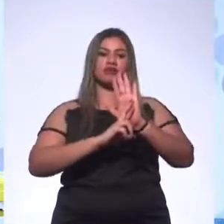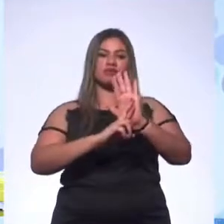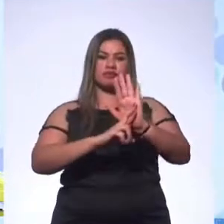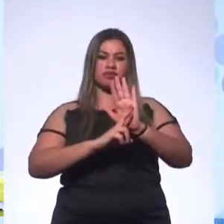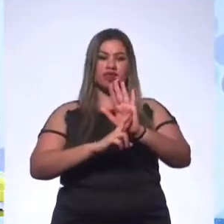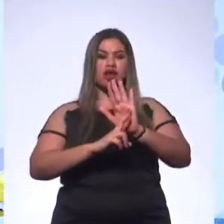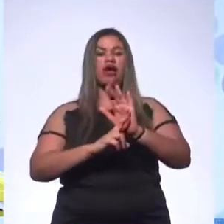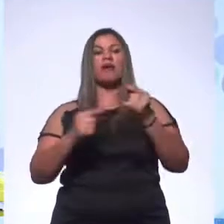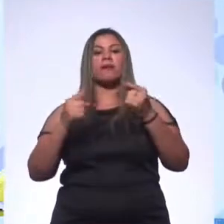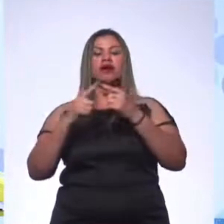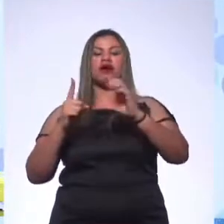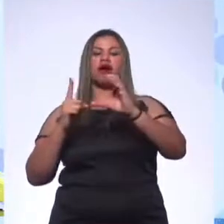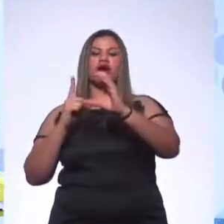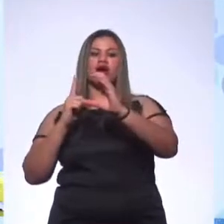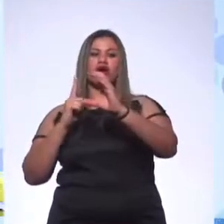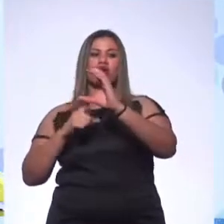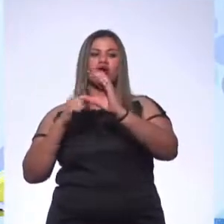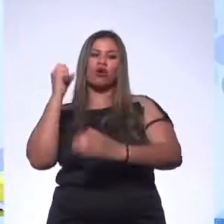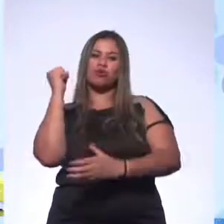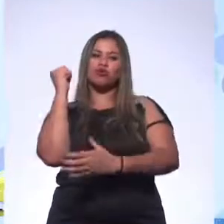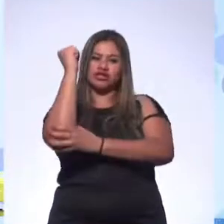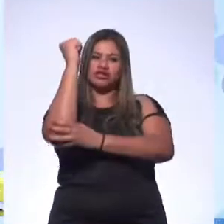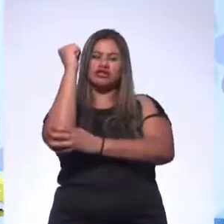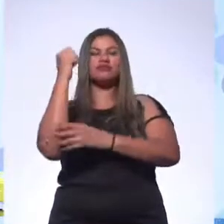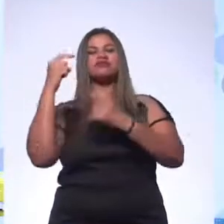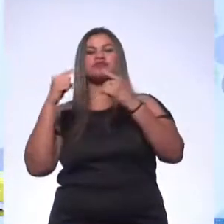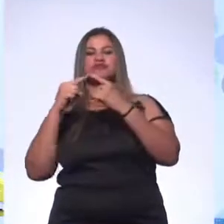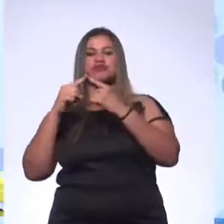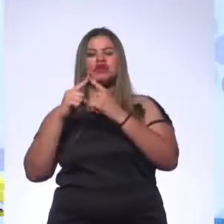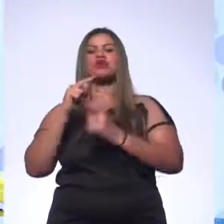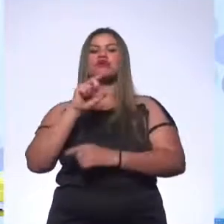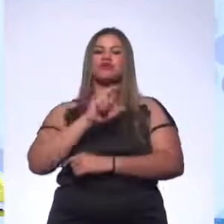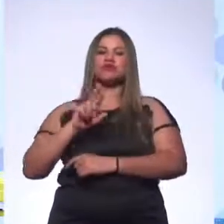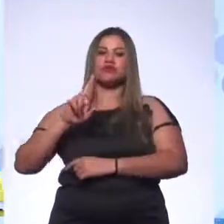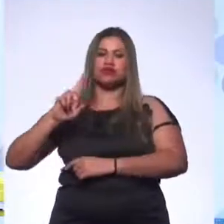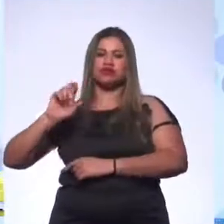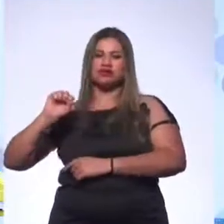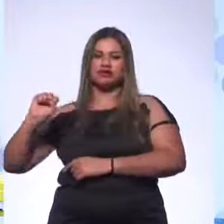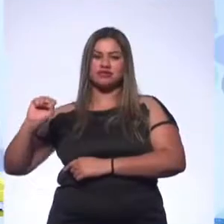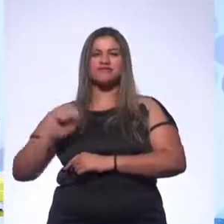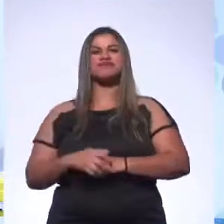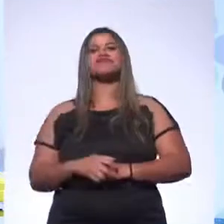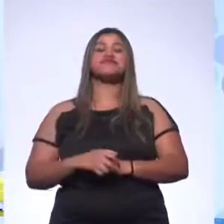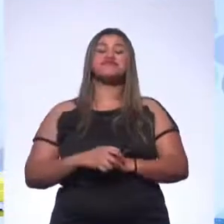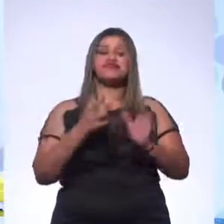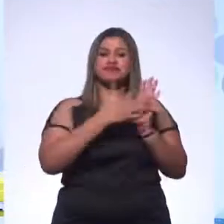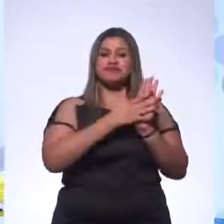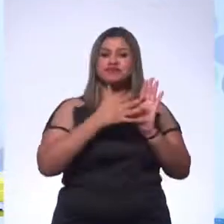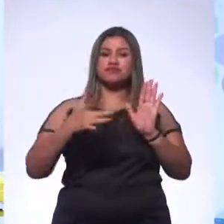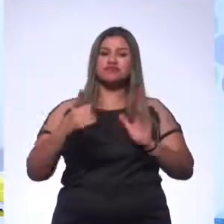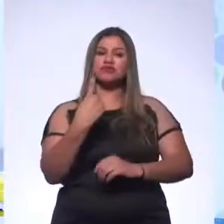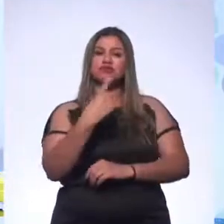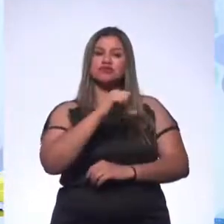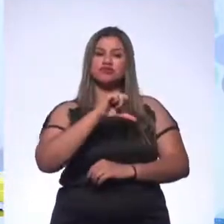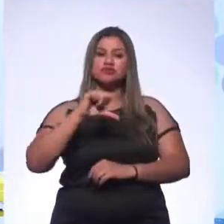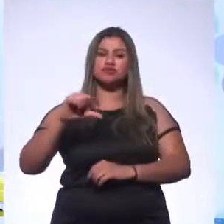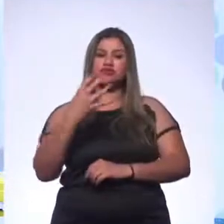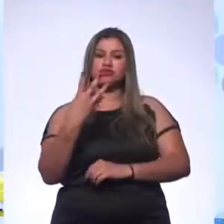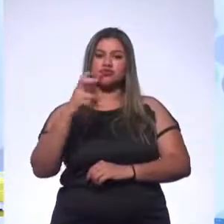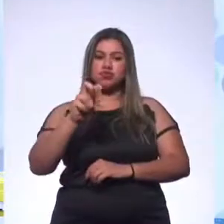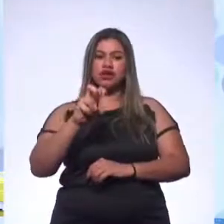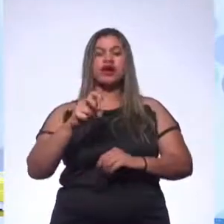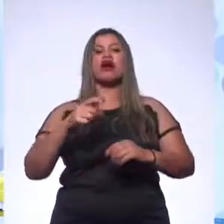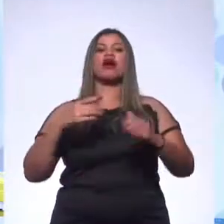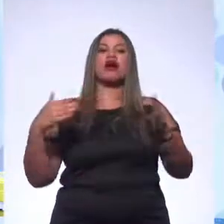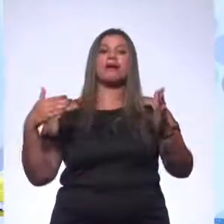das Repúblicas Socialistas Soviéticas. Então, esse período de 1945 a